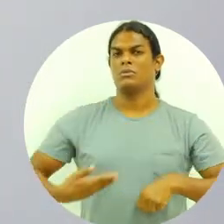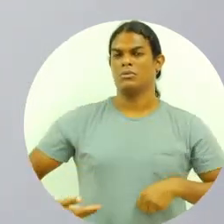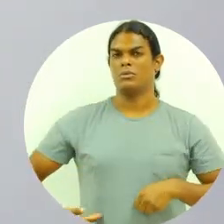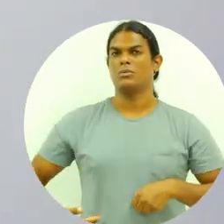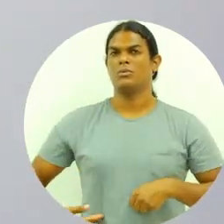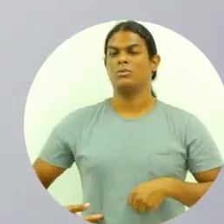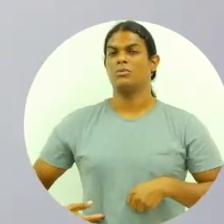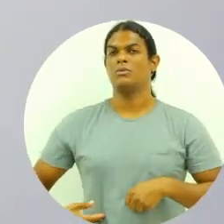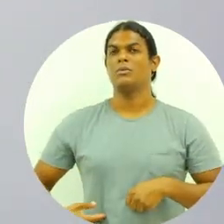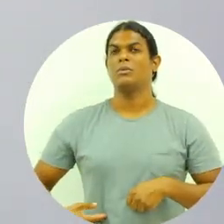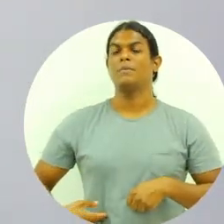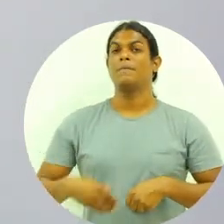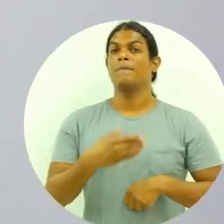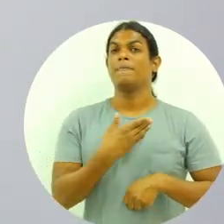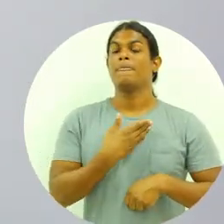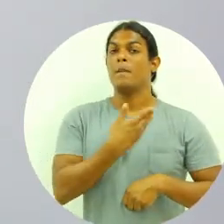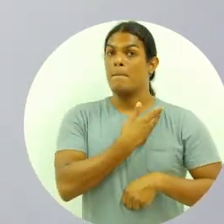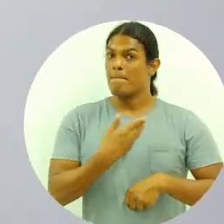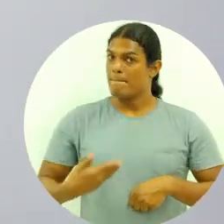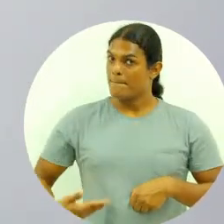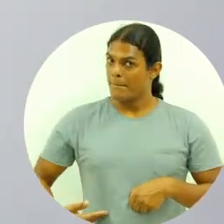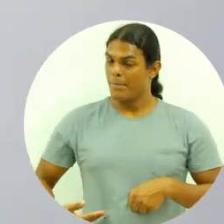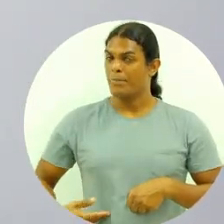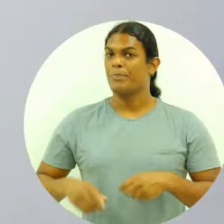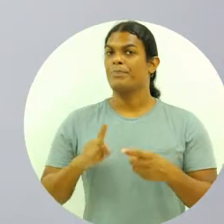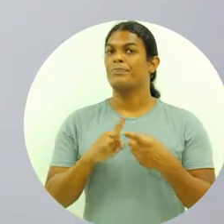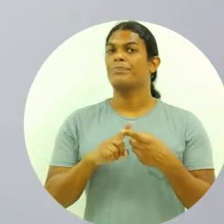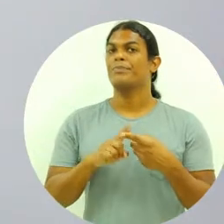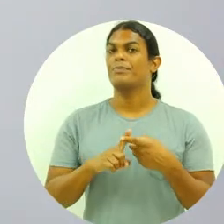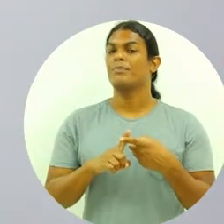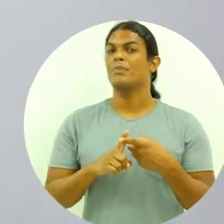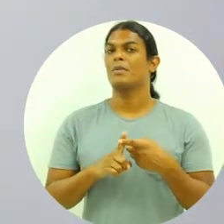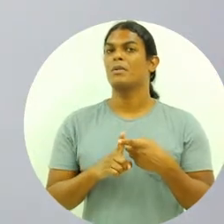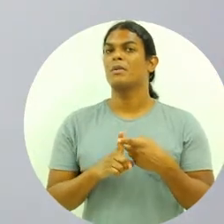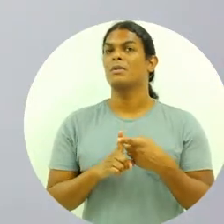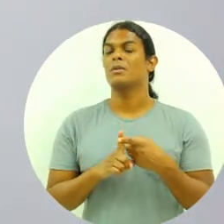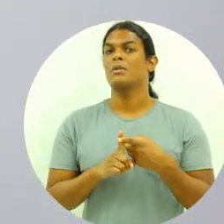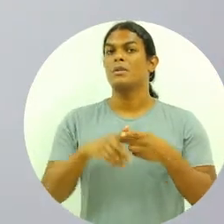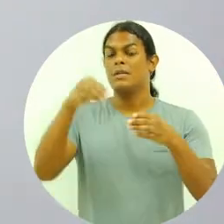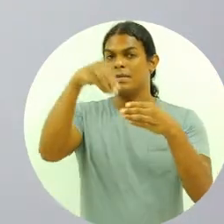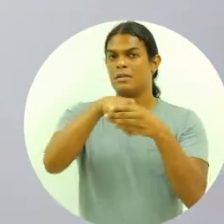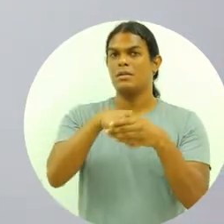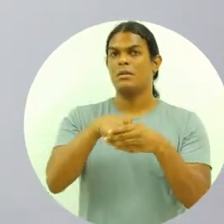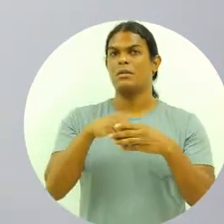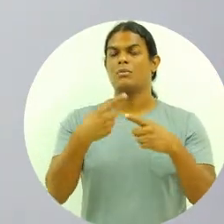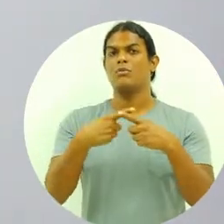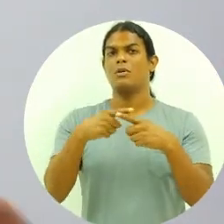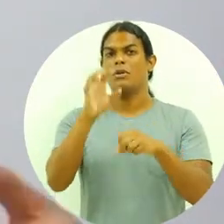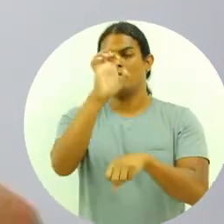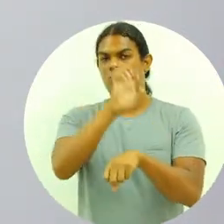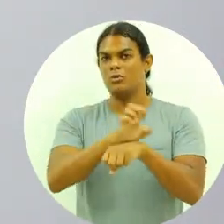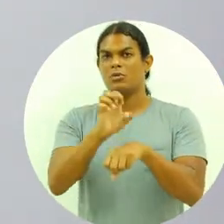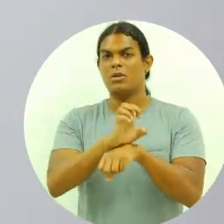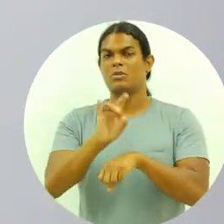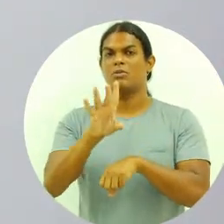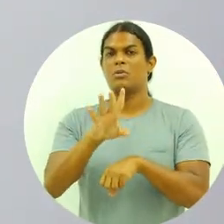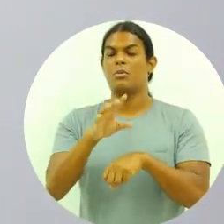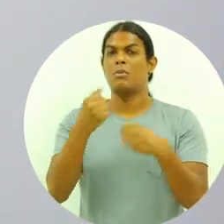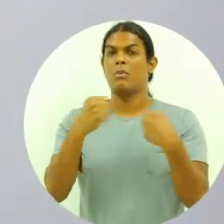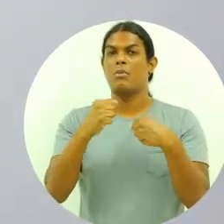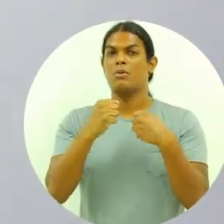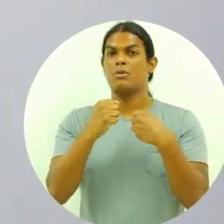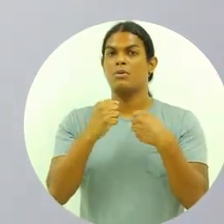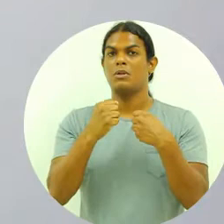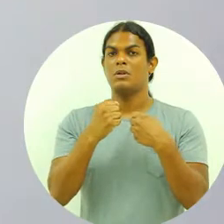natureza pública e interna, porque o direito administrativo só vai regular a ação do Estado dentro do seu próprio